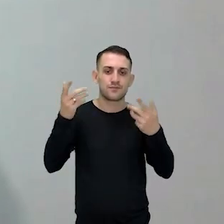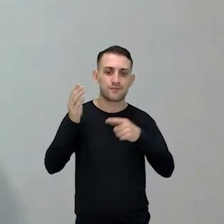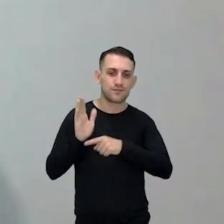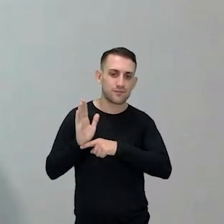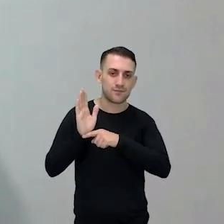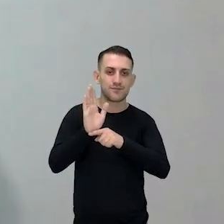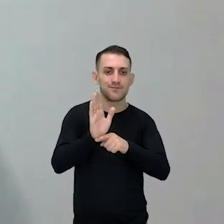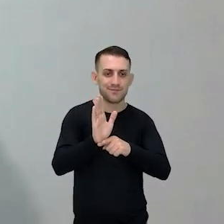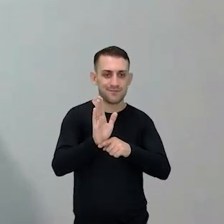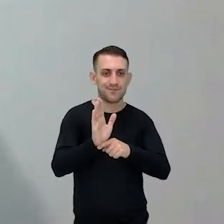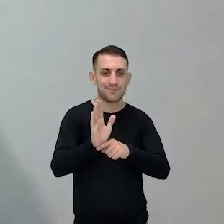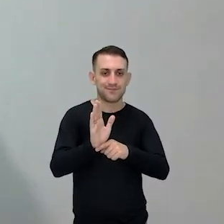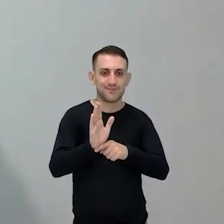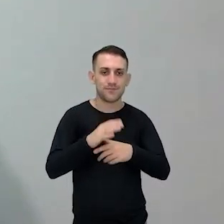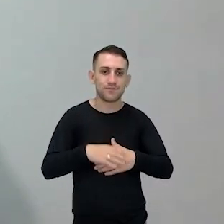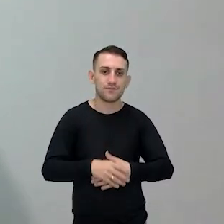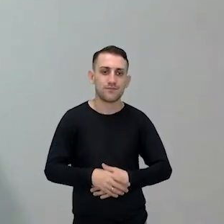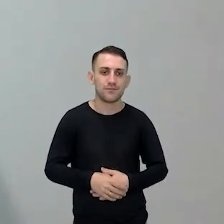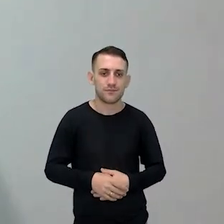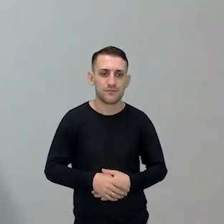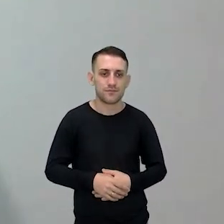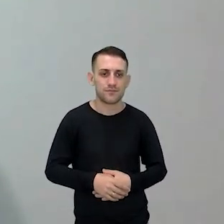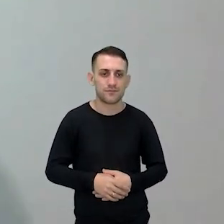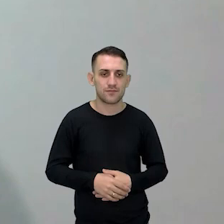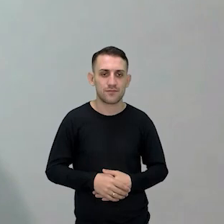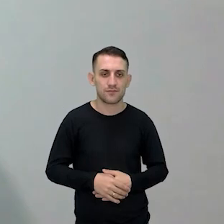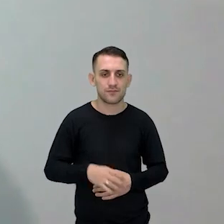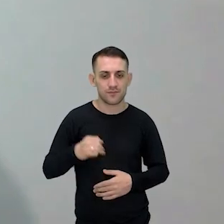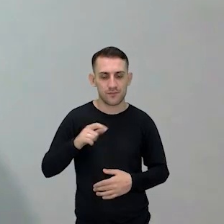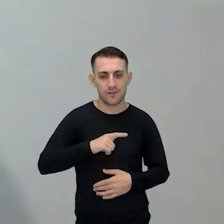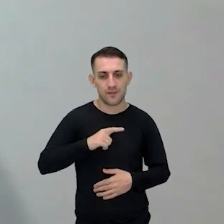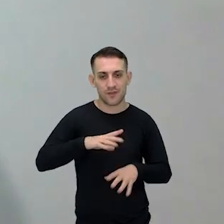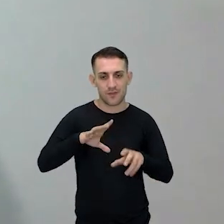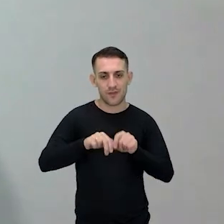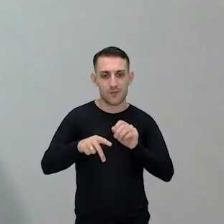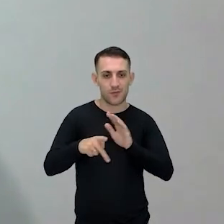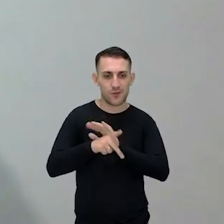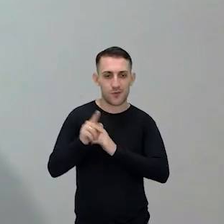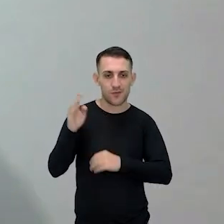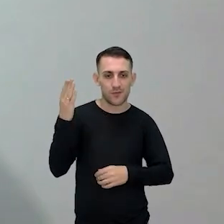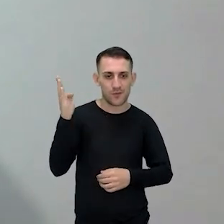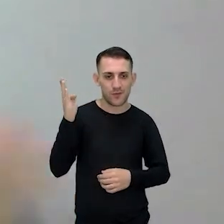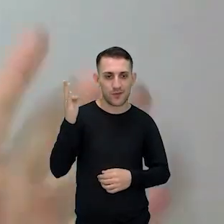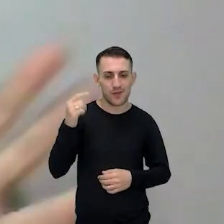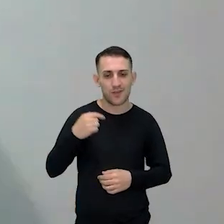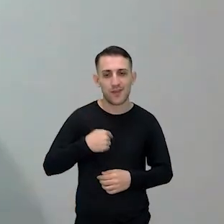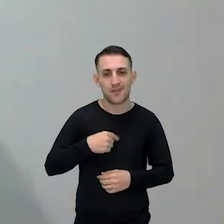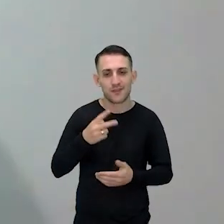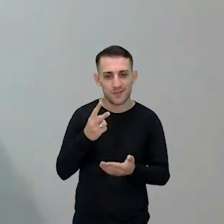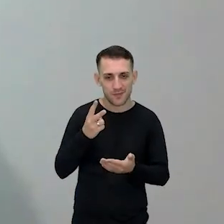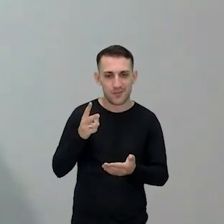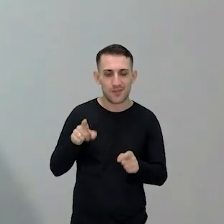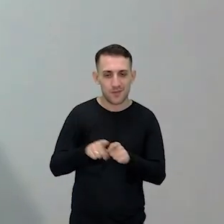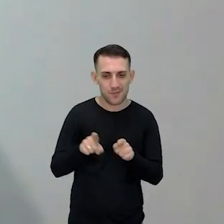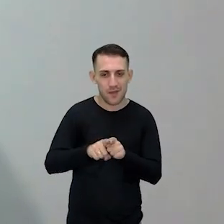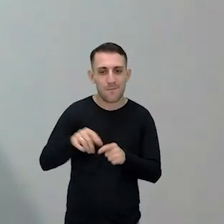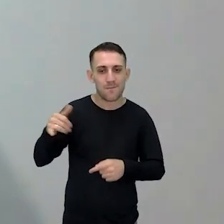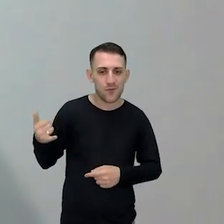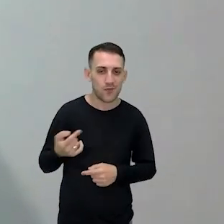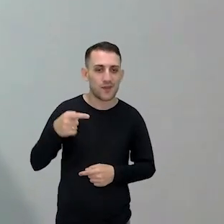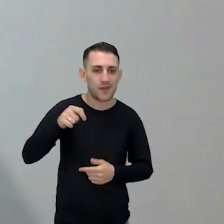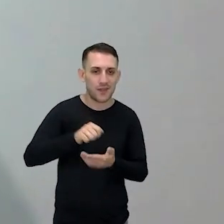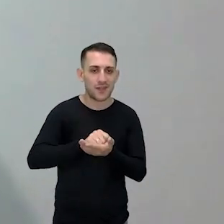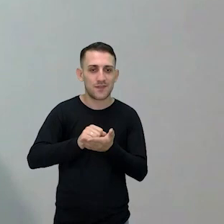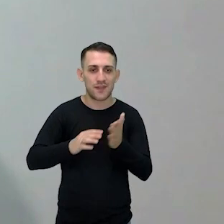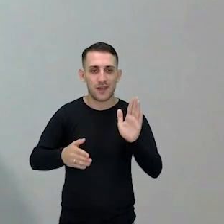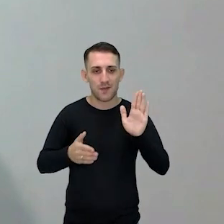contribuições. Se eu por acaso tivesse essa formação aí de biologia, eu não deixaria passar essa atividade,